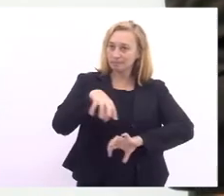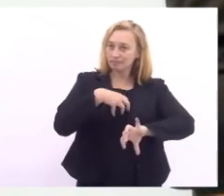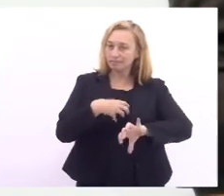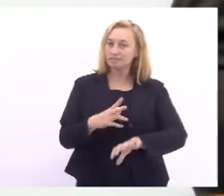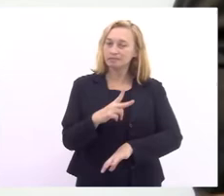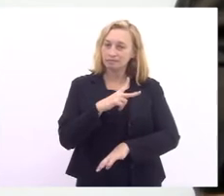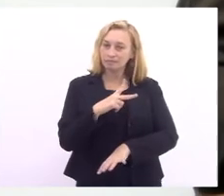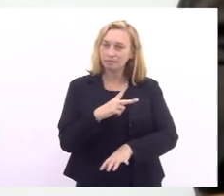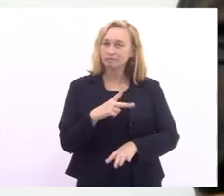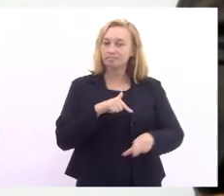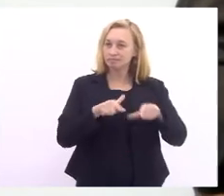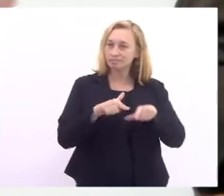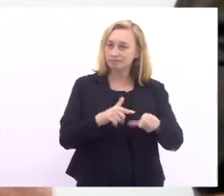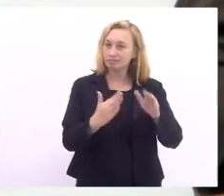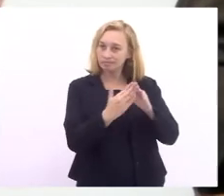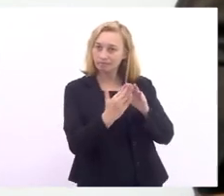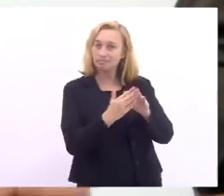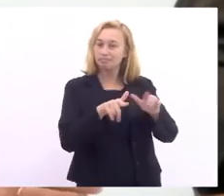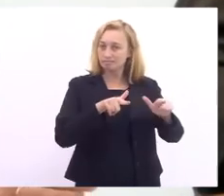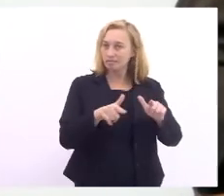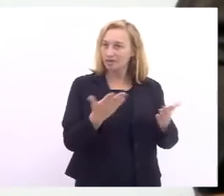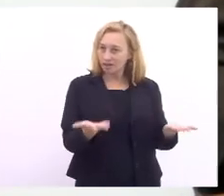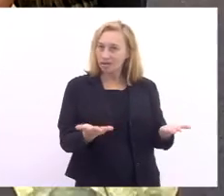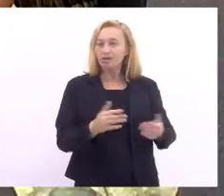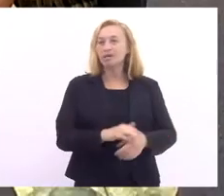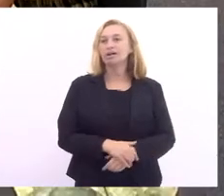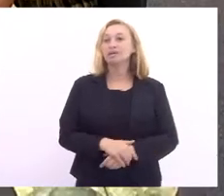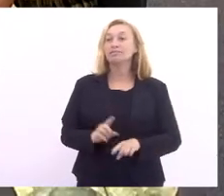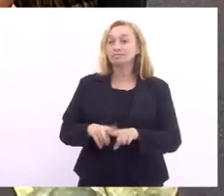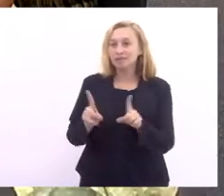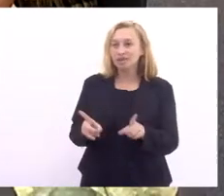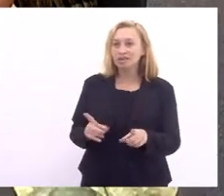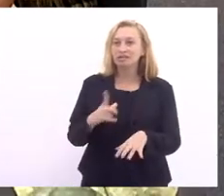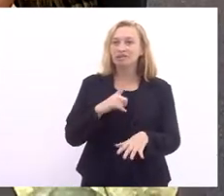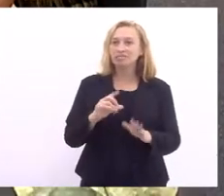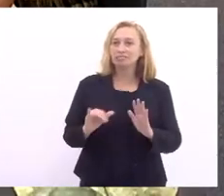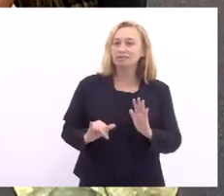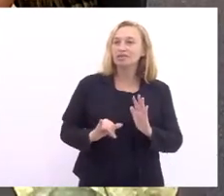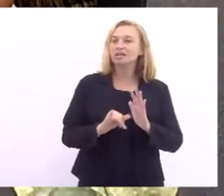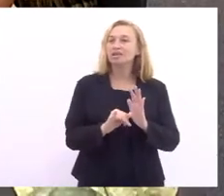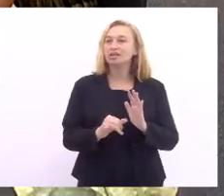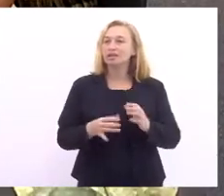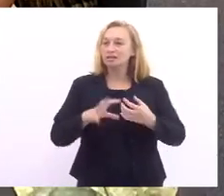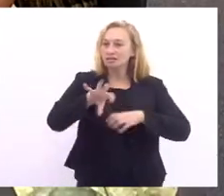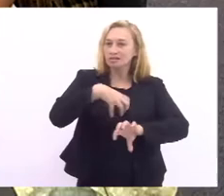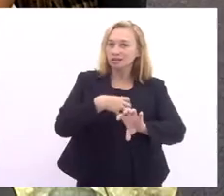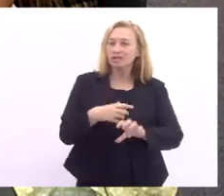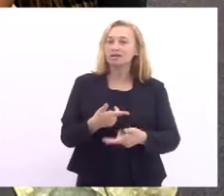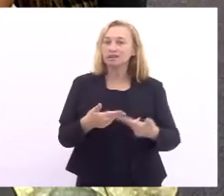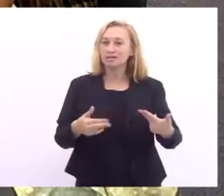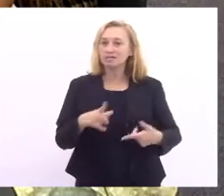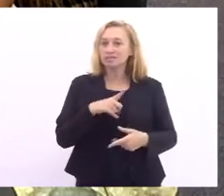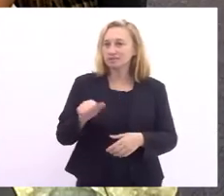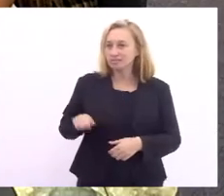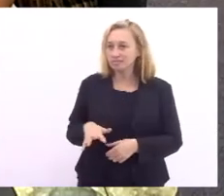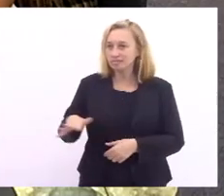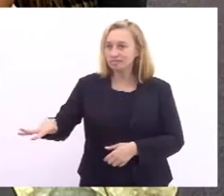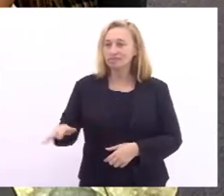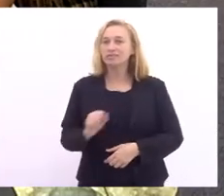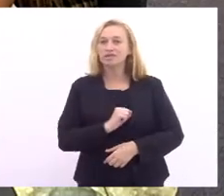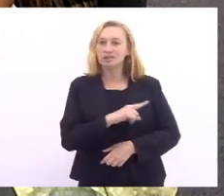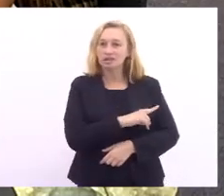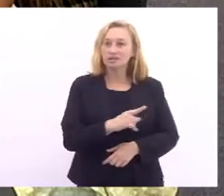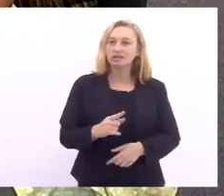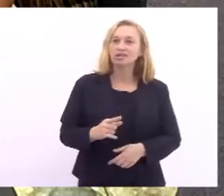a pessoa trabalha na casa no trabalho né mas tem uma identificação que é muito bem disso dessa Periferia bem de São